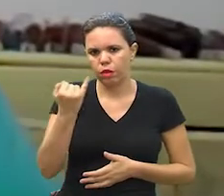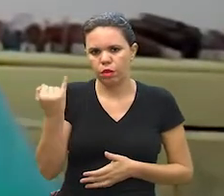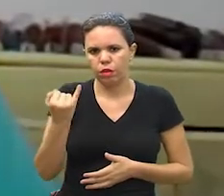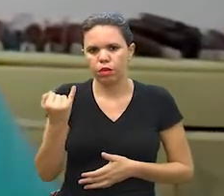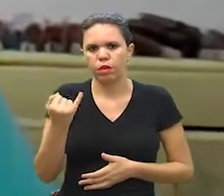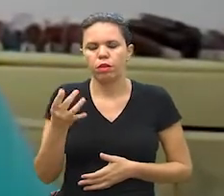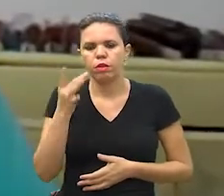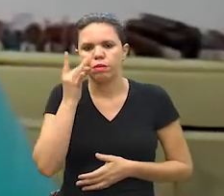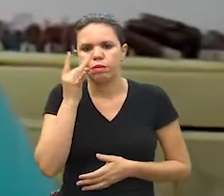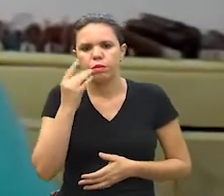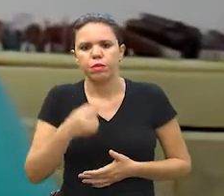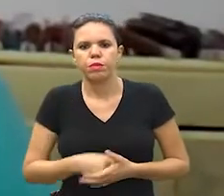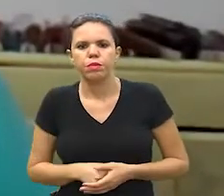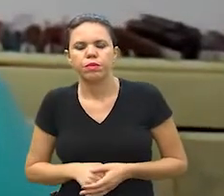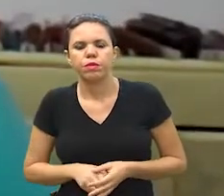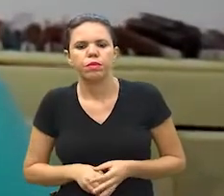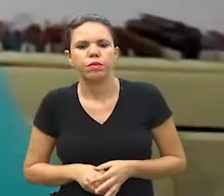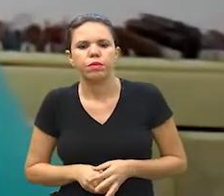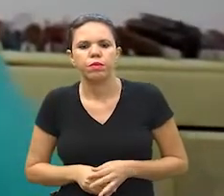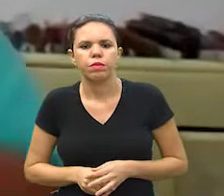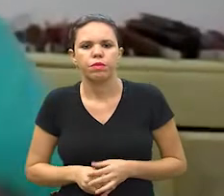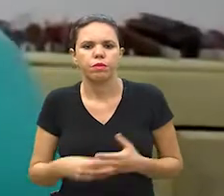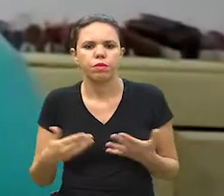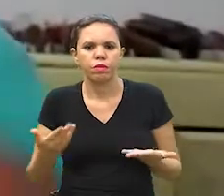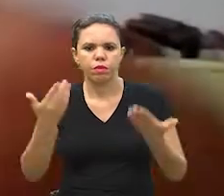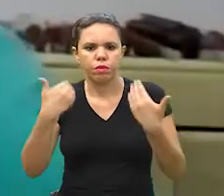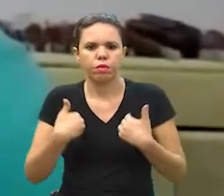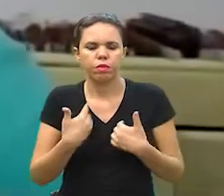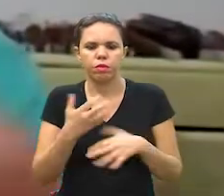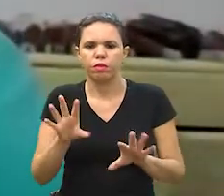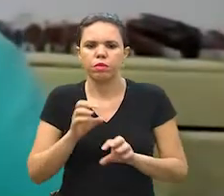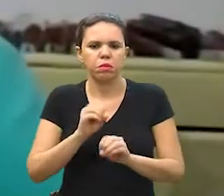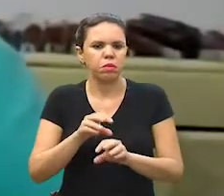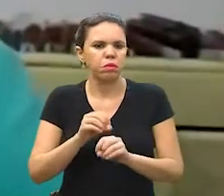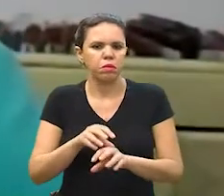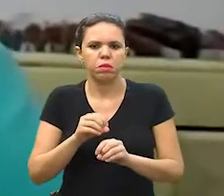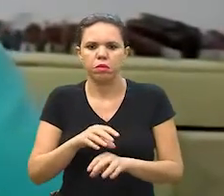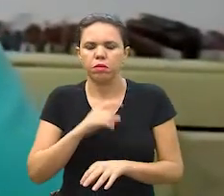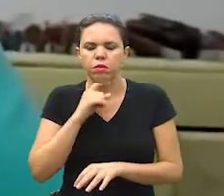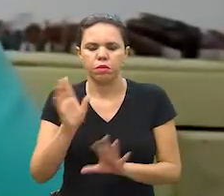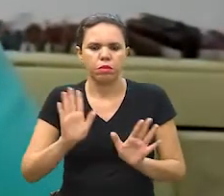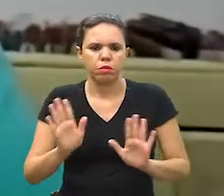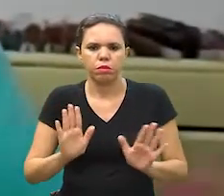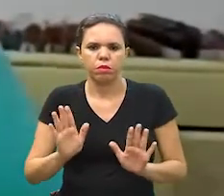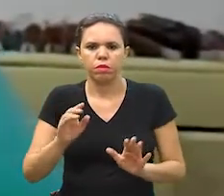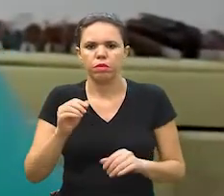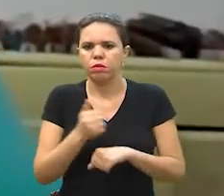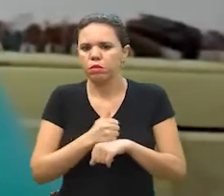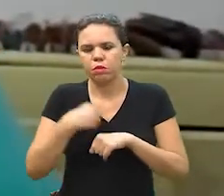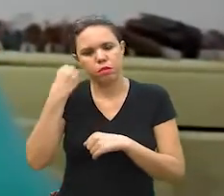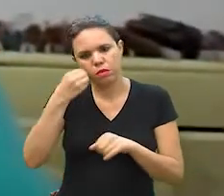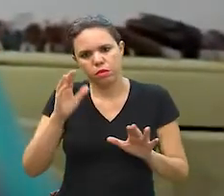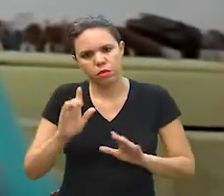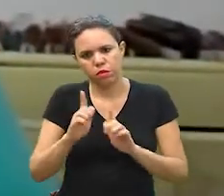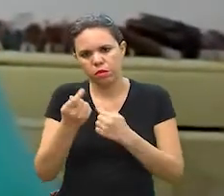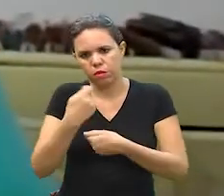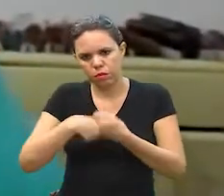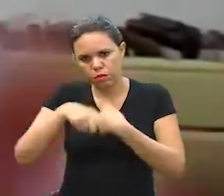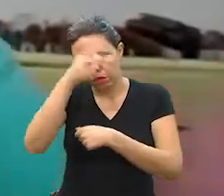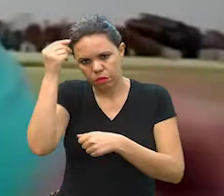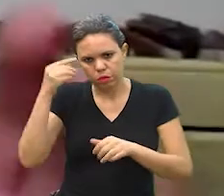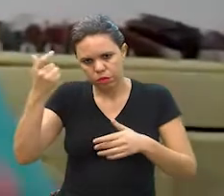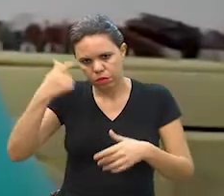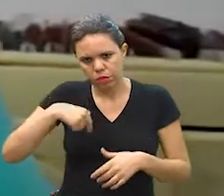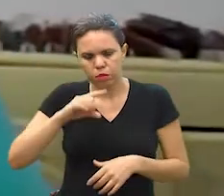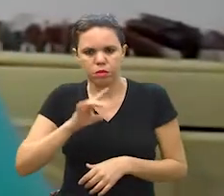estejam presentes ali, E, enfim, eu não quero ensinar, eu não sou especialista em gestão pública,